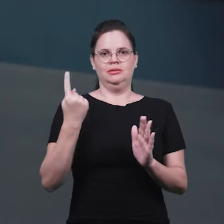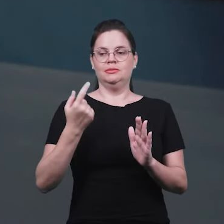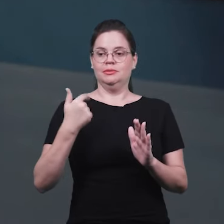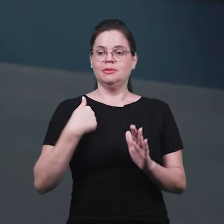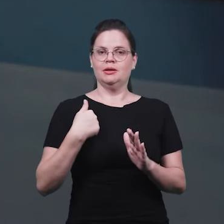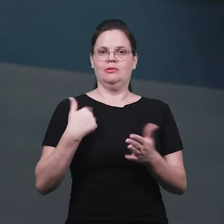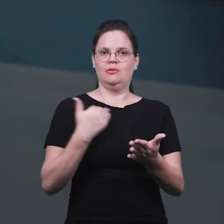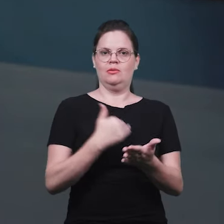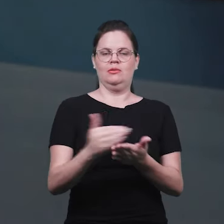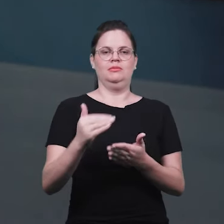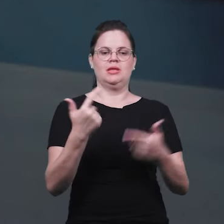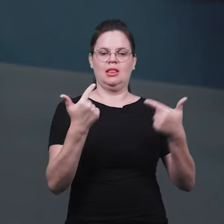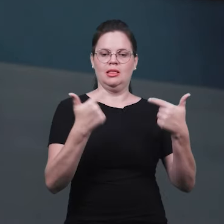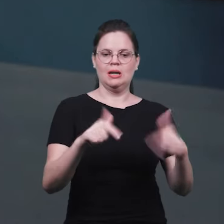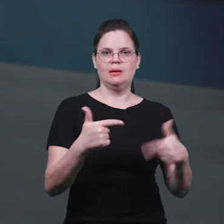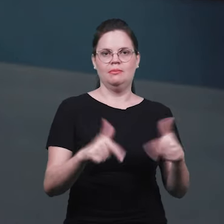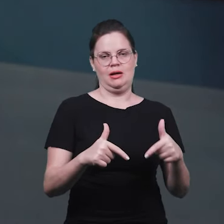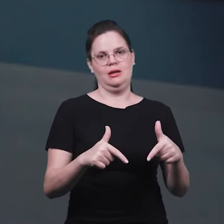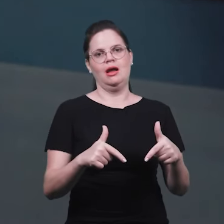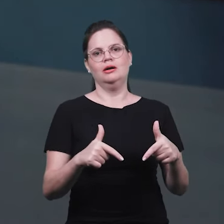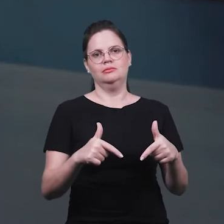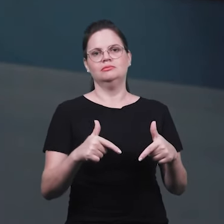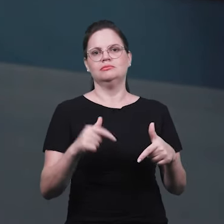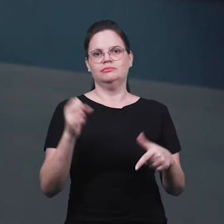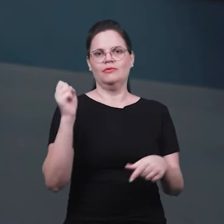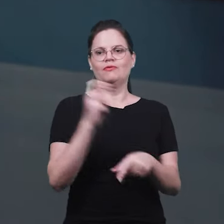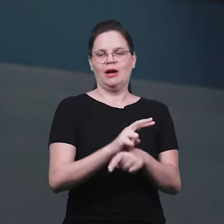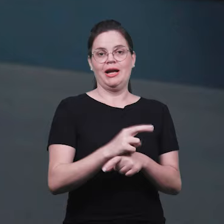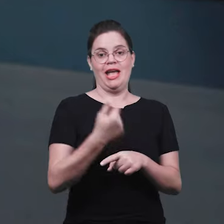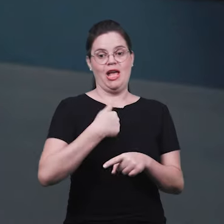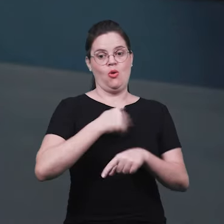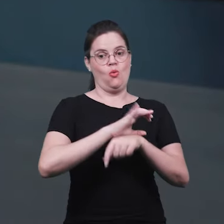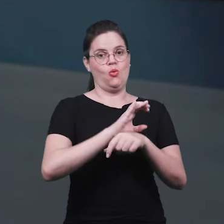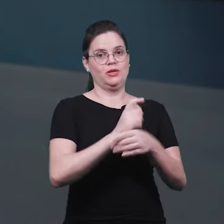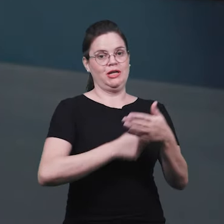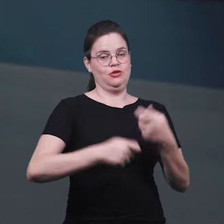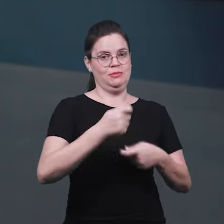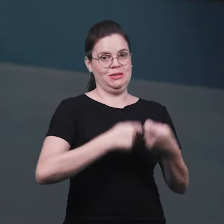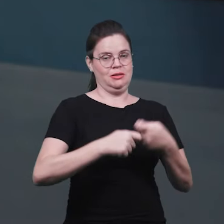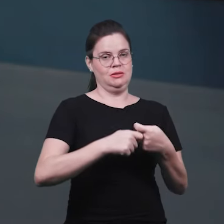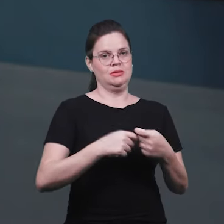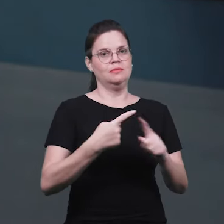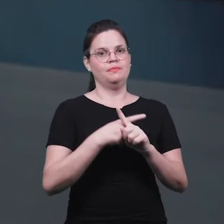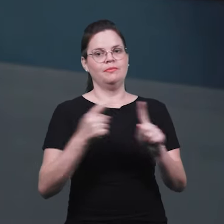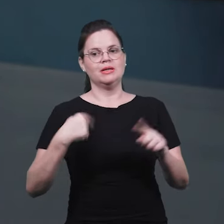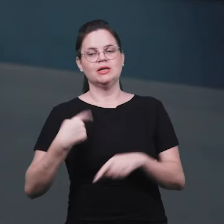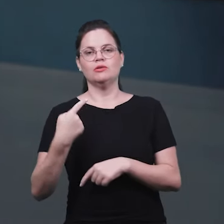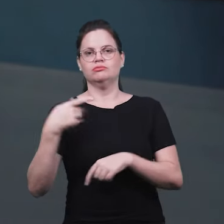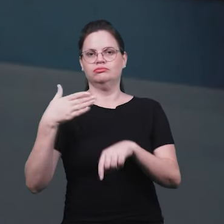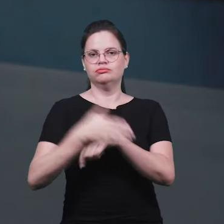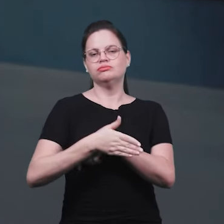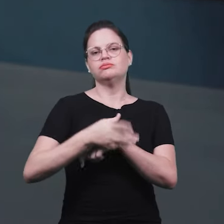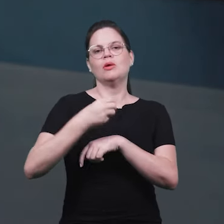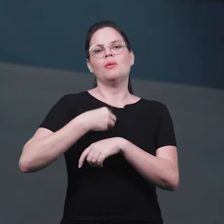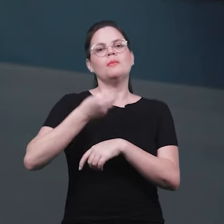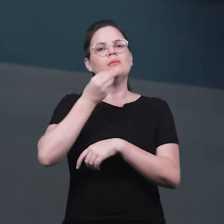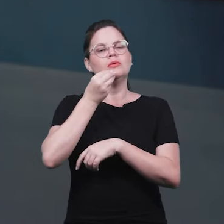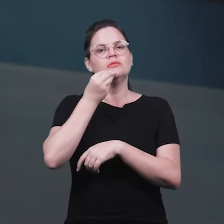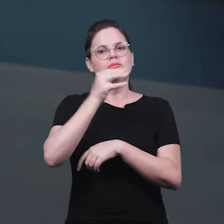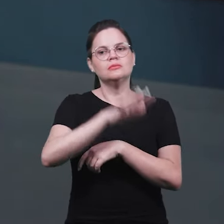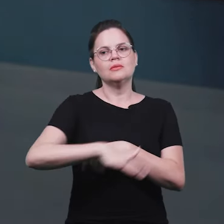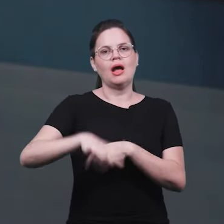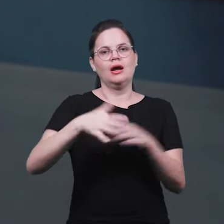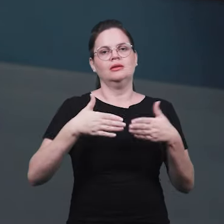como profissional, já cursando a faculdade de administração, né, tive uma oportunidade de entrar no terminal portuário, em trabalhar no segmento